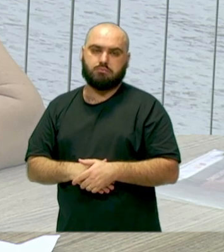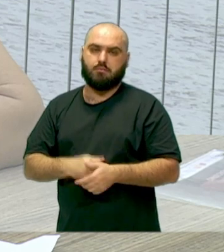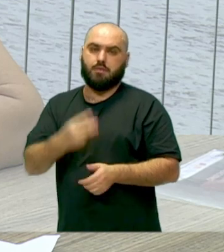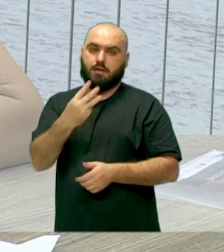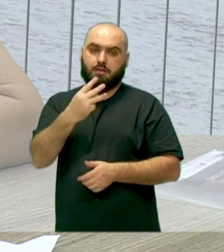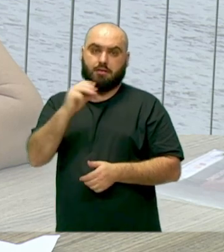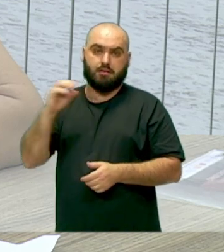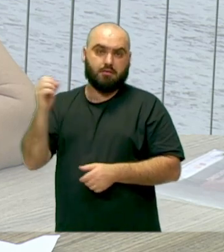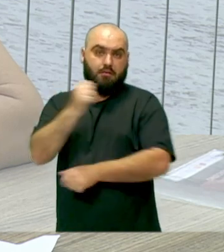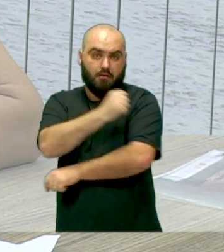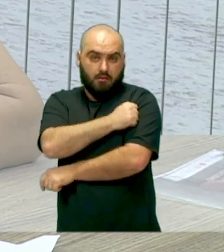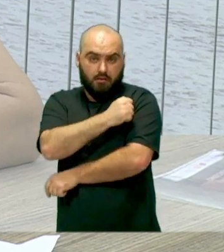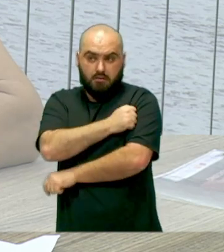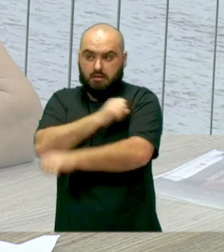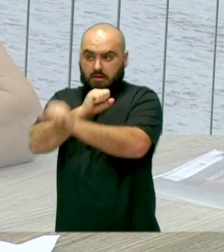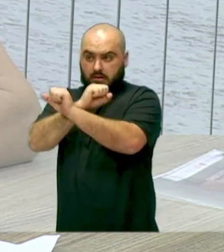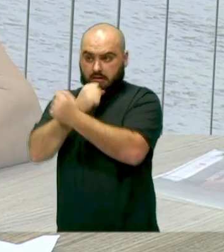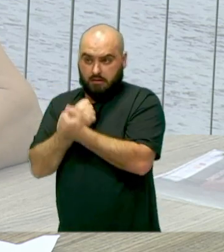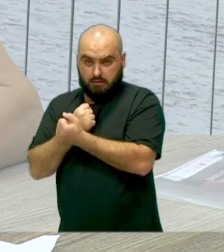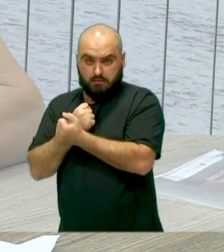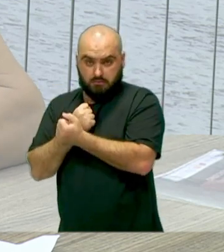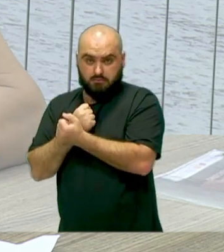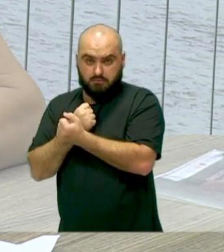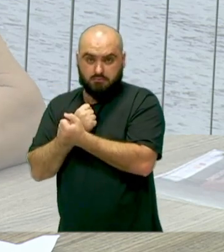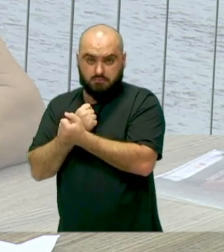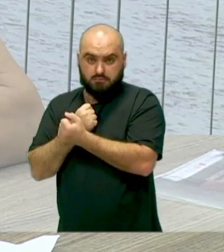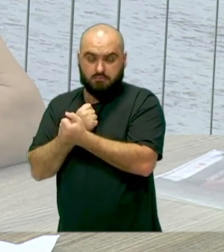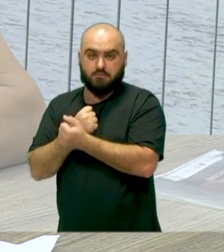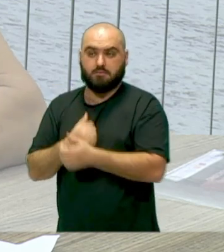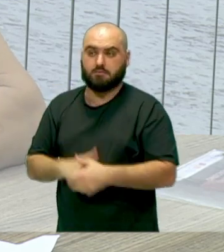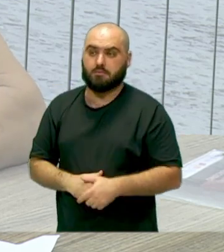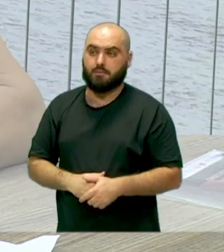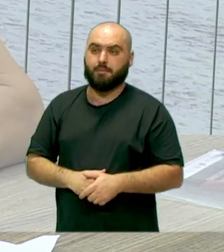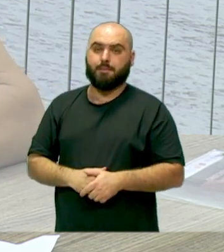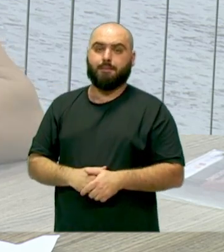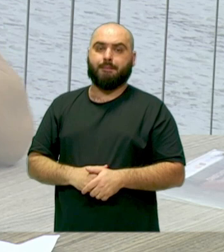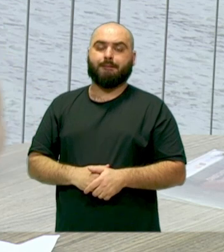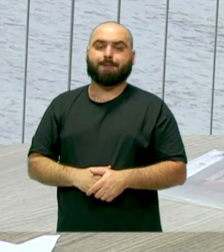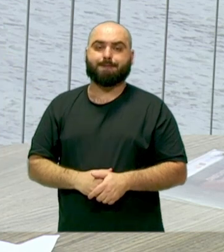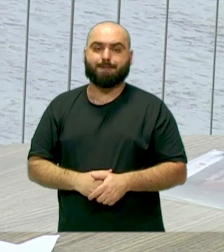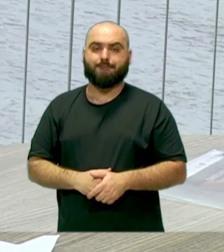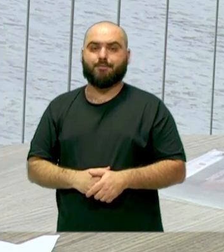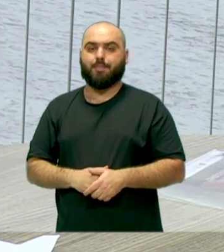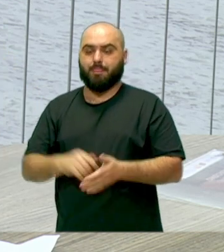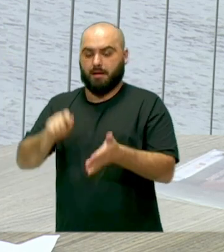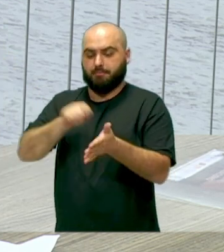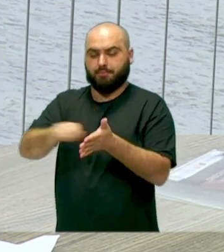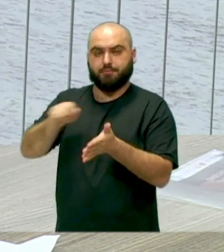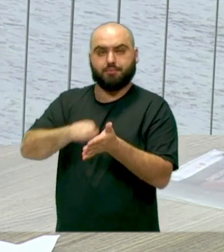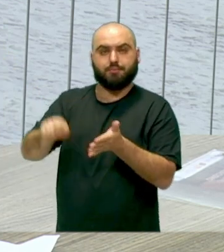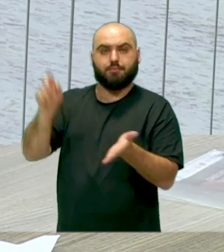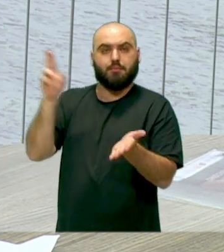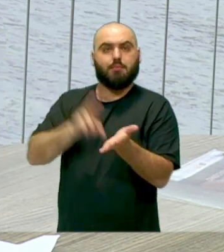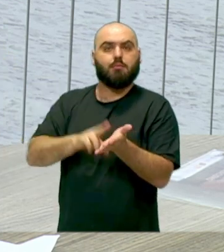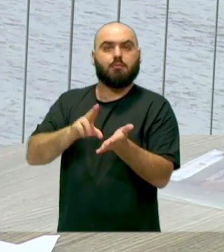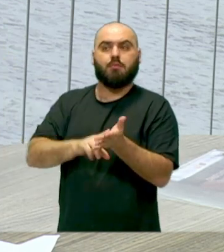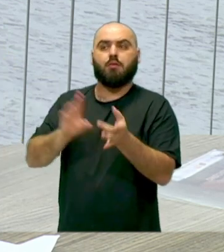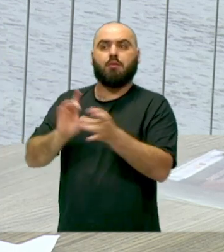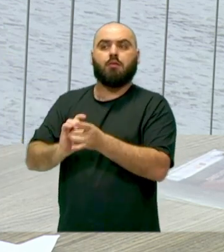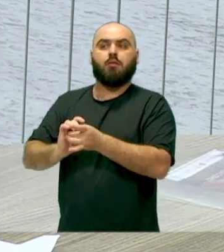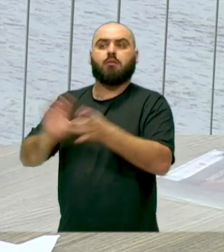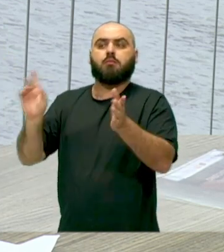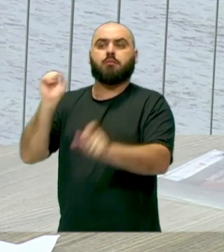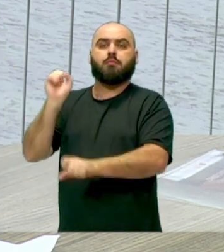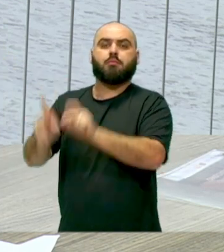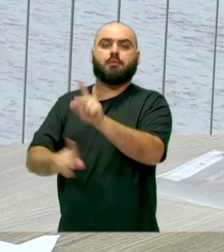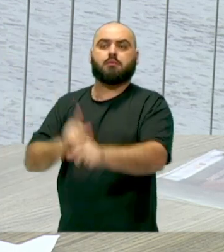300 anos de escravidão, tu dá assim numa carta, liberta esse povo sem direito